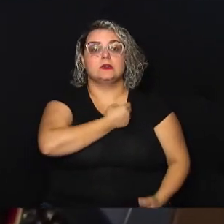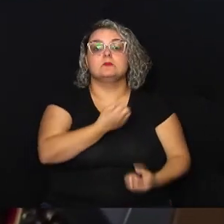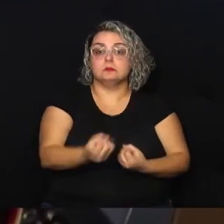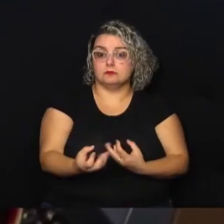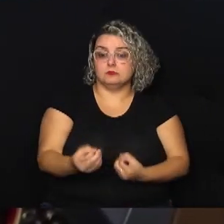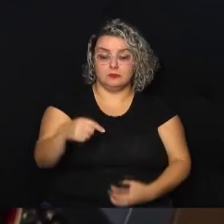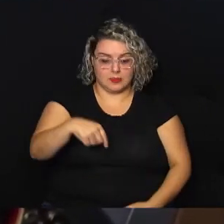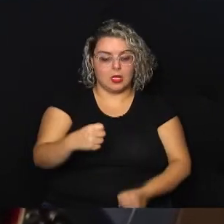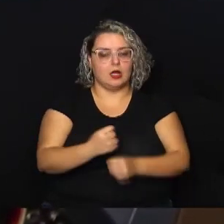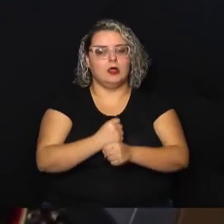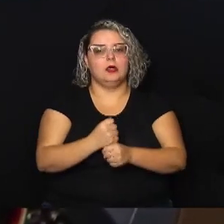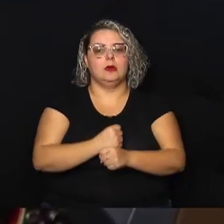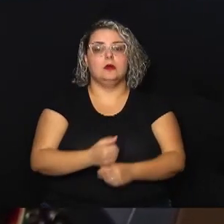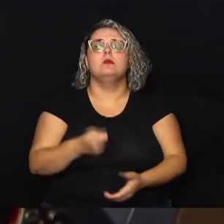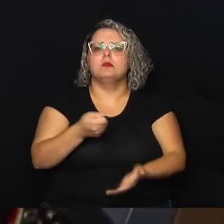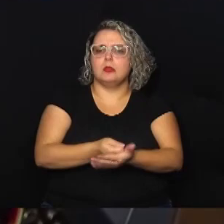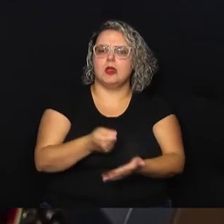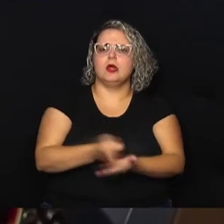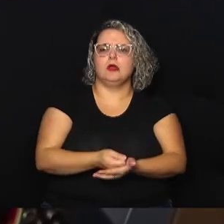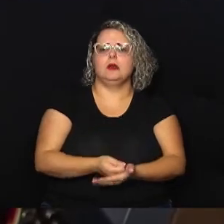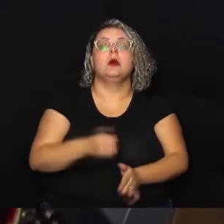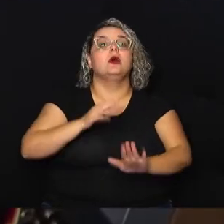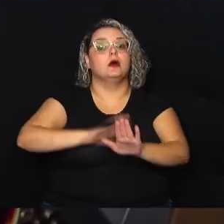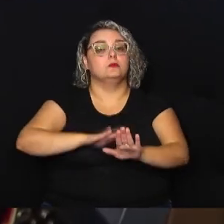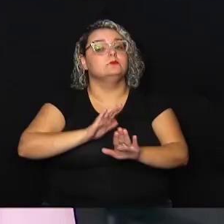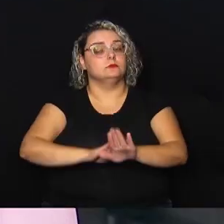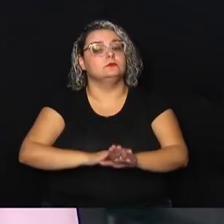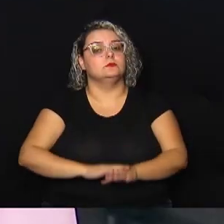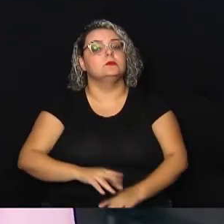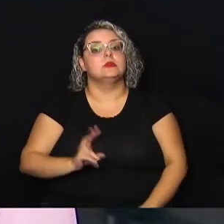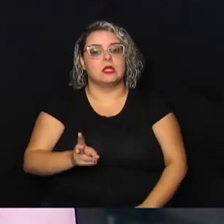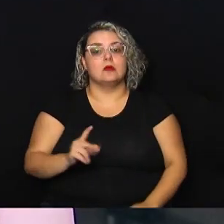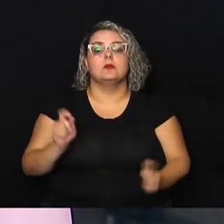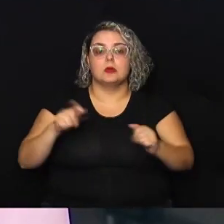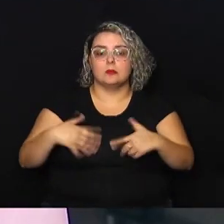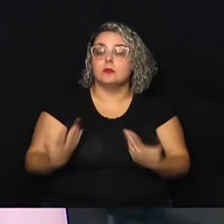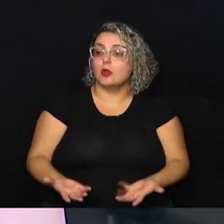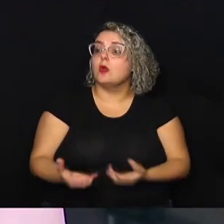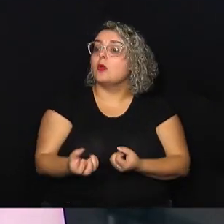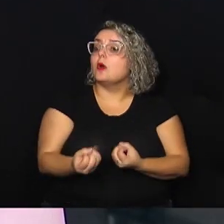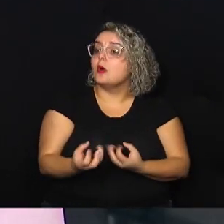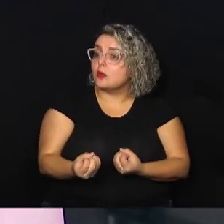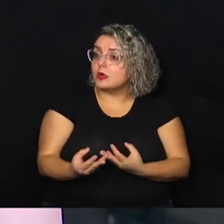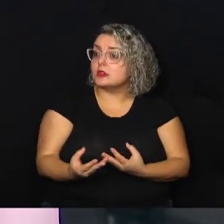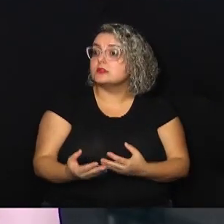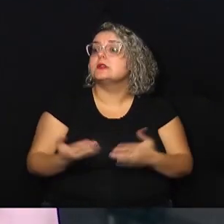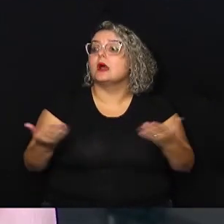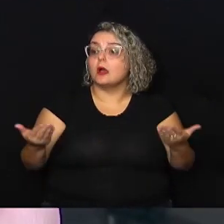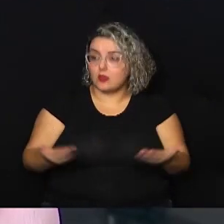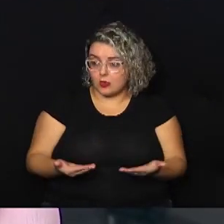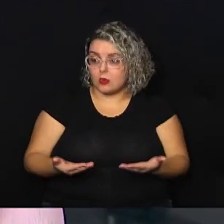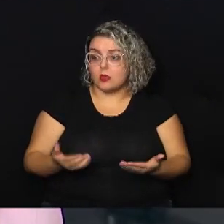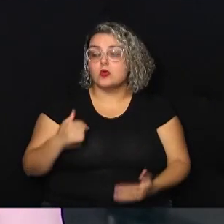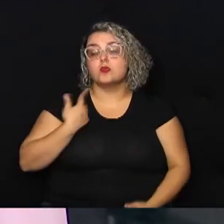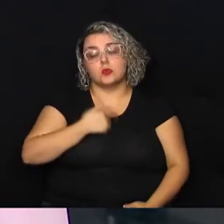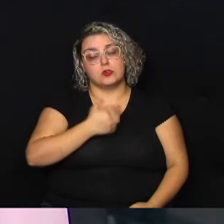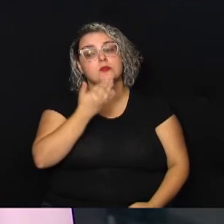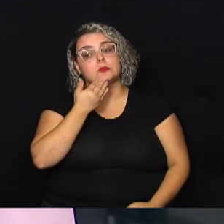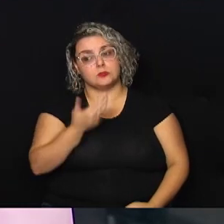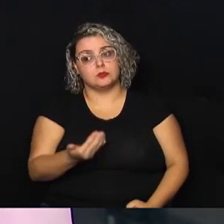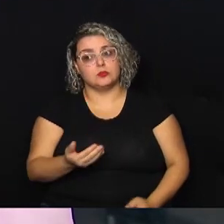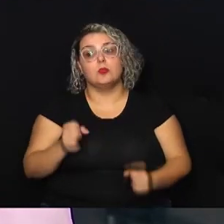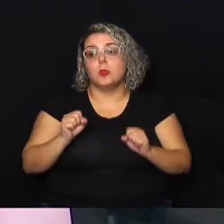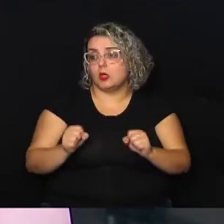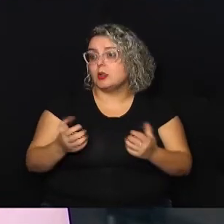este ano, para garantir ações assim que possível. Com esses dados em mãos, a gente pode pedir, né,